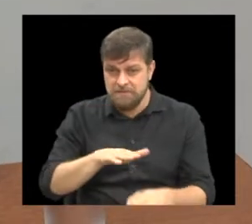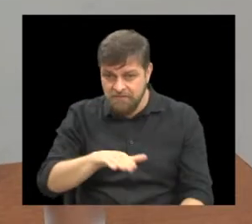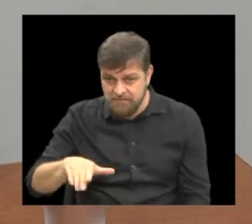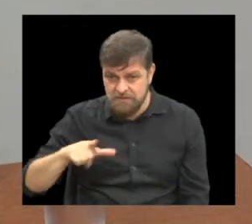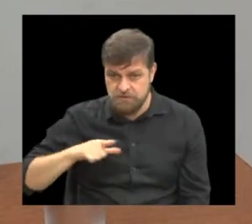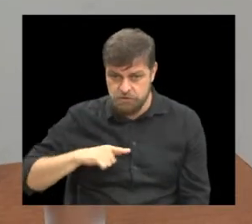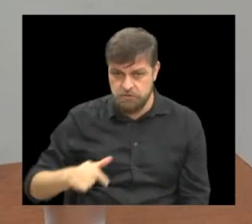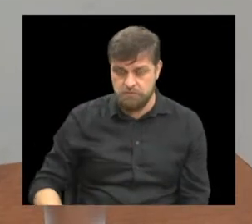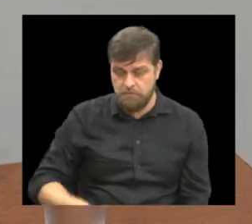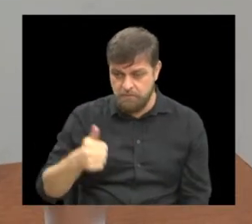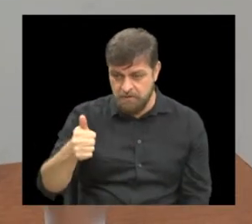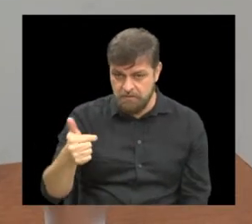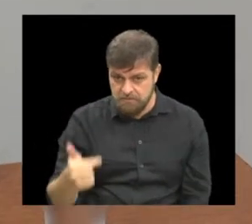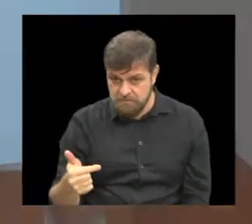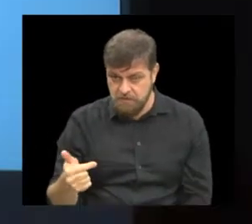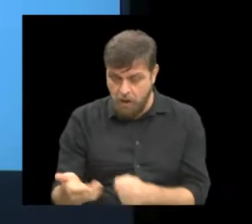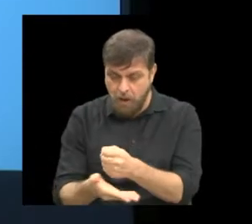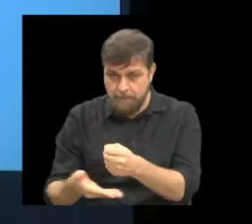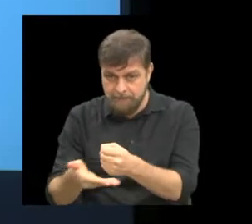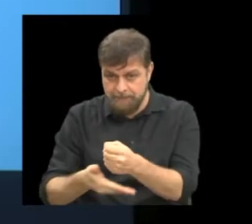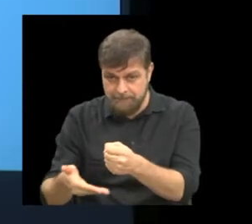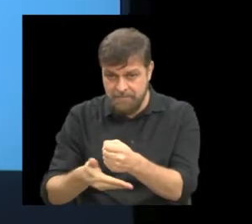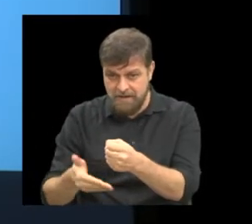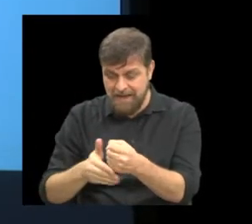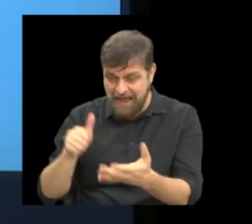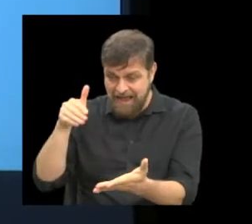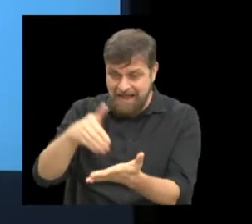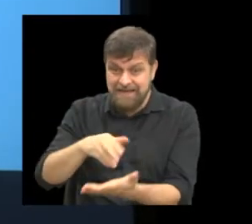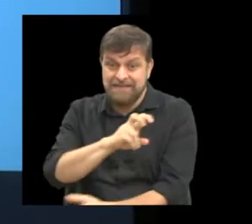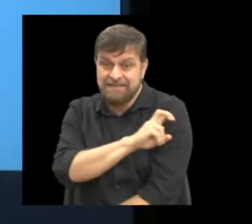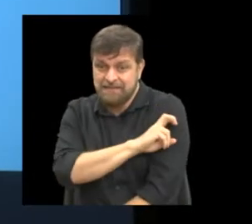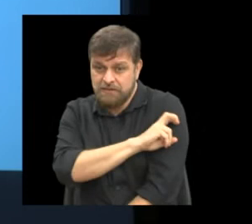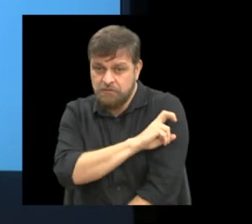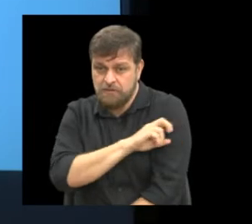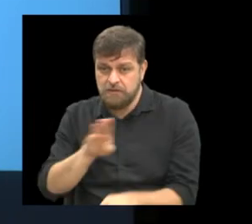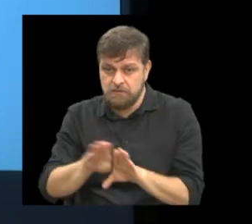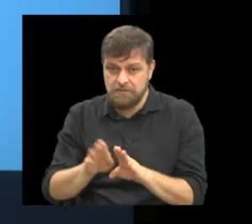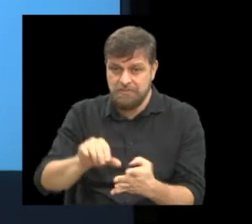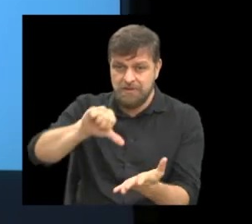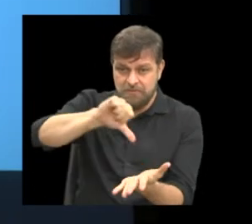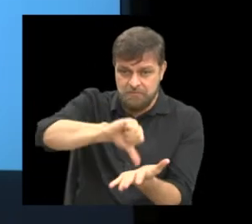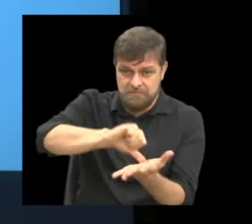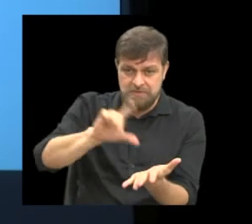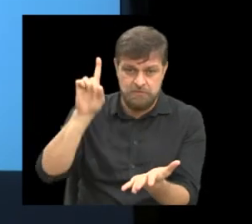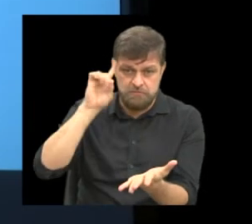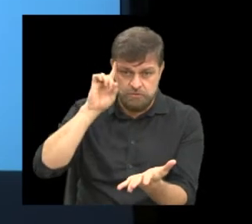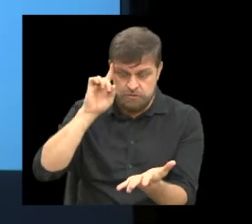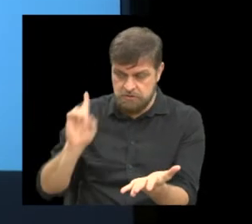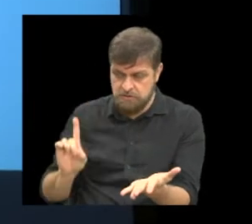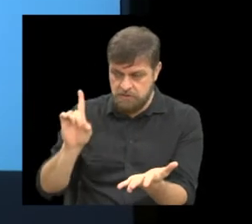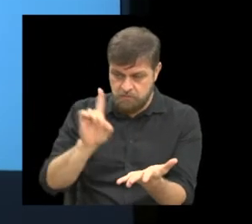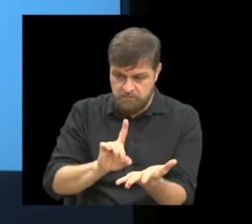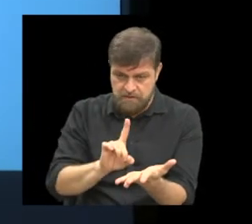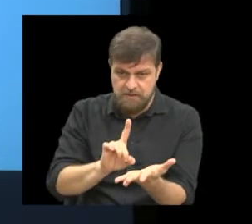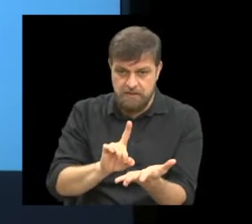segunda fase, ensino fundamental de 1º ao 5º ano e o centro-dia.